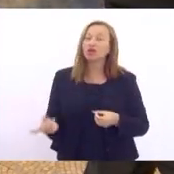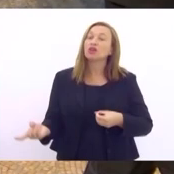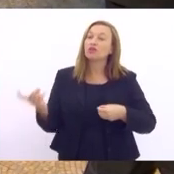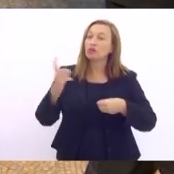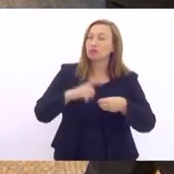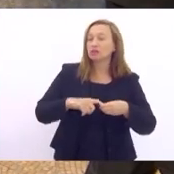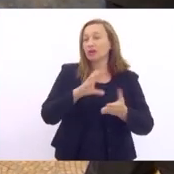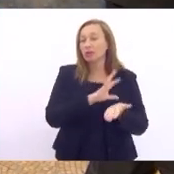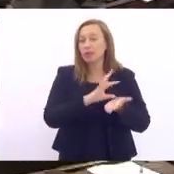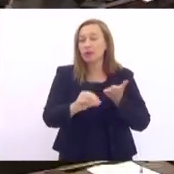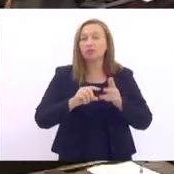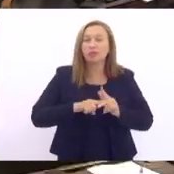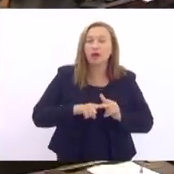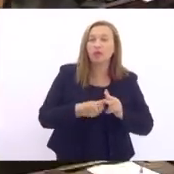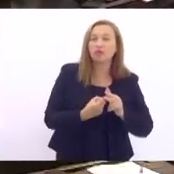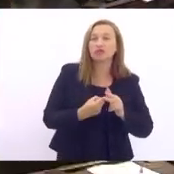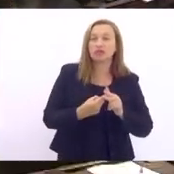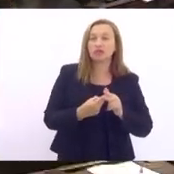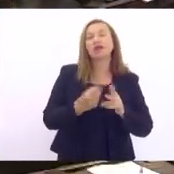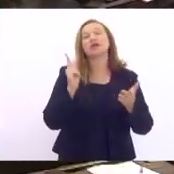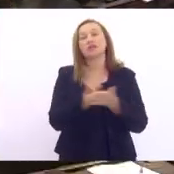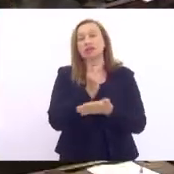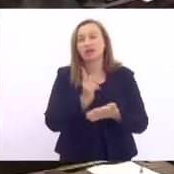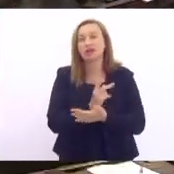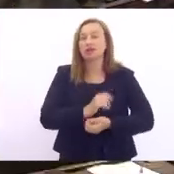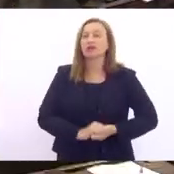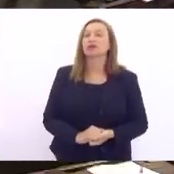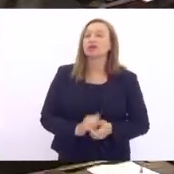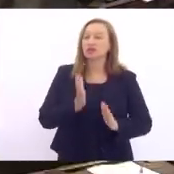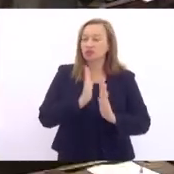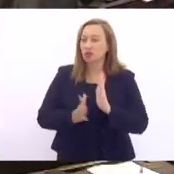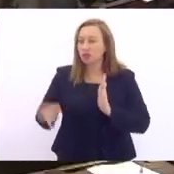esse grande erro. Questão de ordem, senhor presidente. Deputado Luiz Paulo.